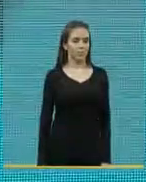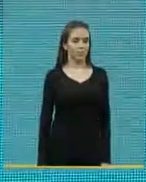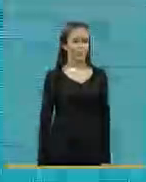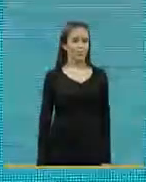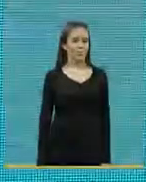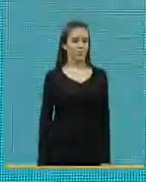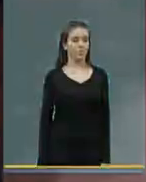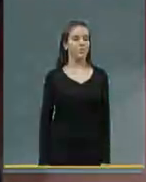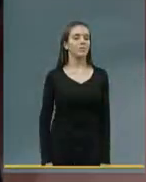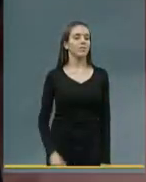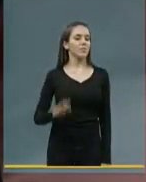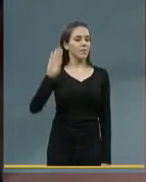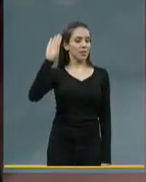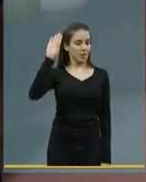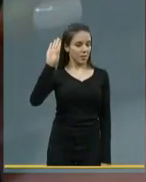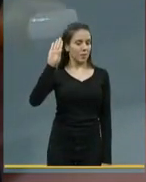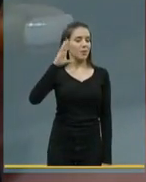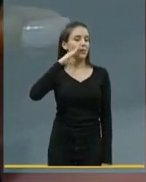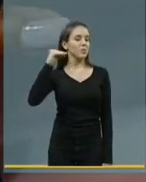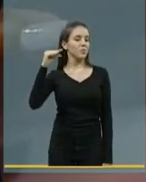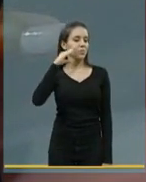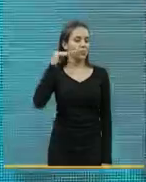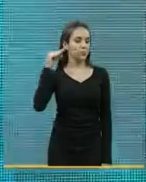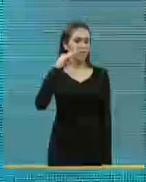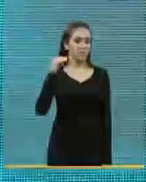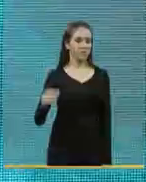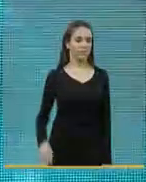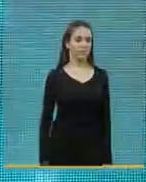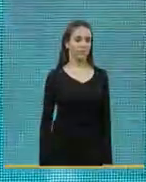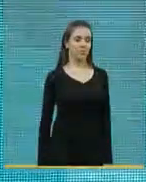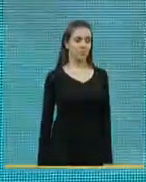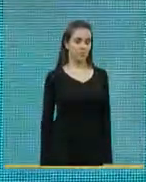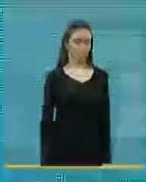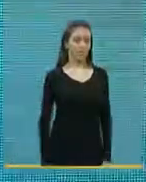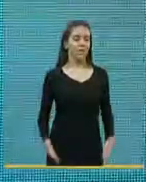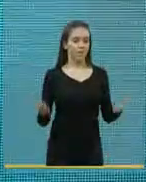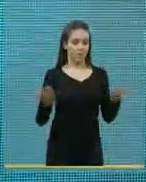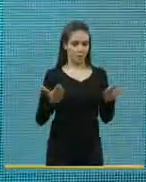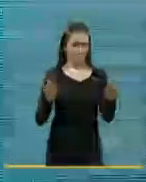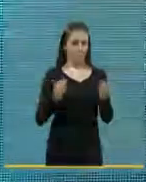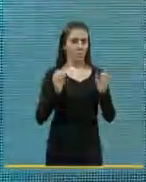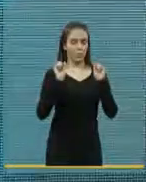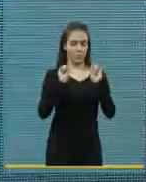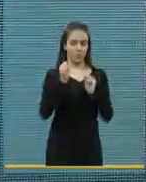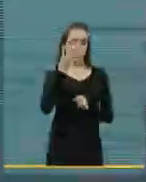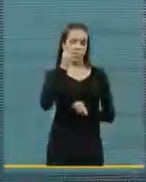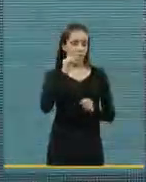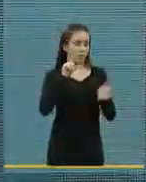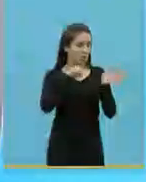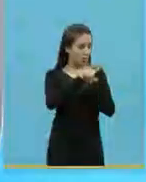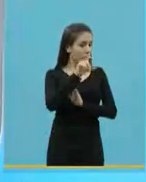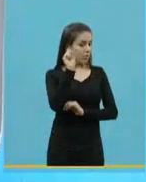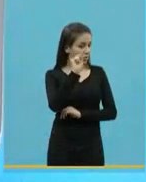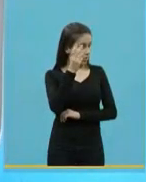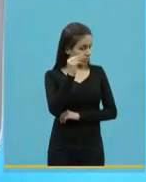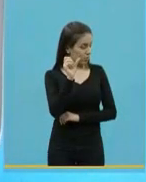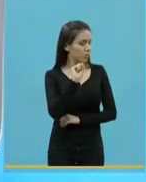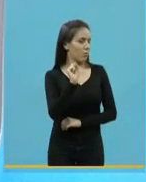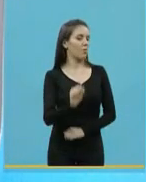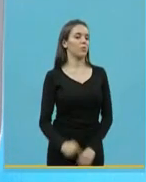o candidato ciro gomes candidato 30 segundos para perguntas